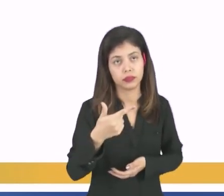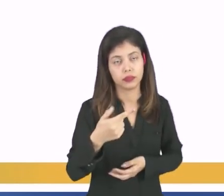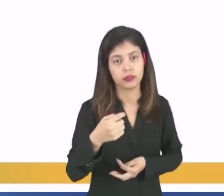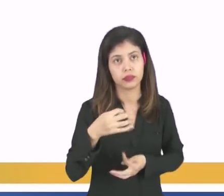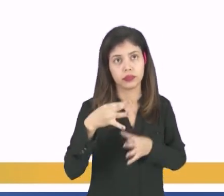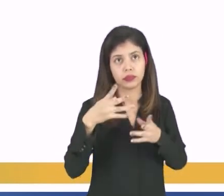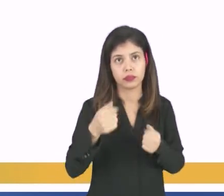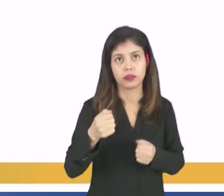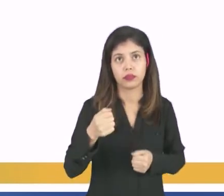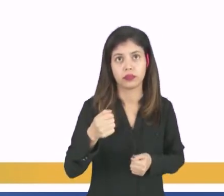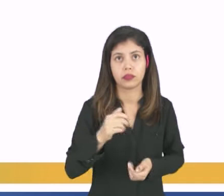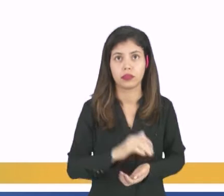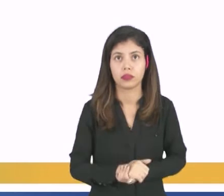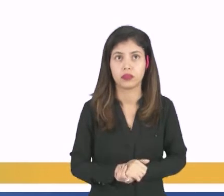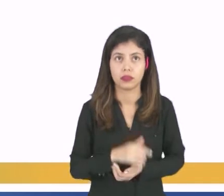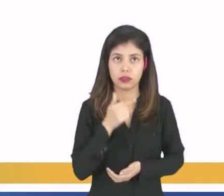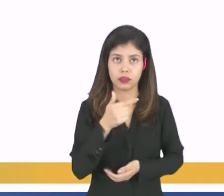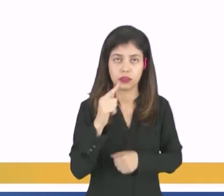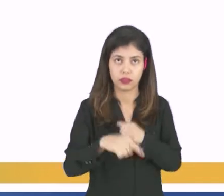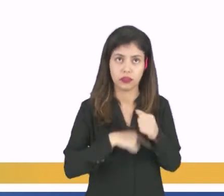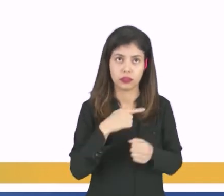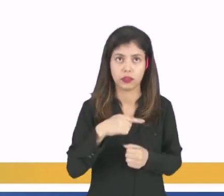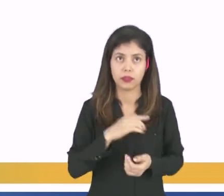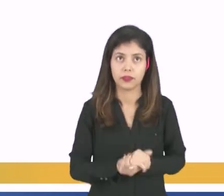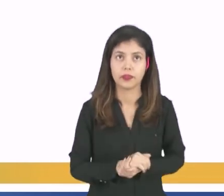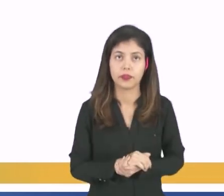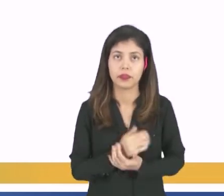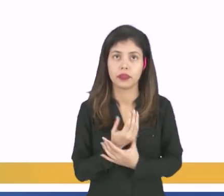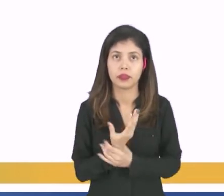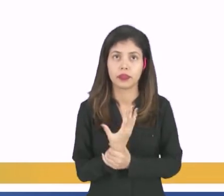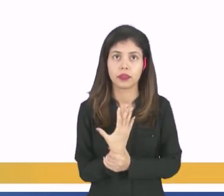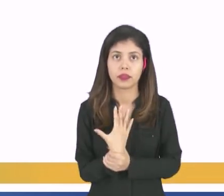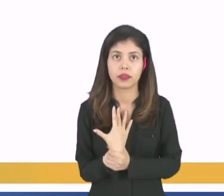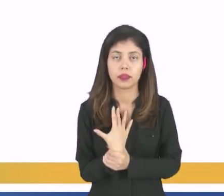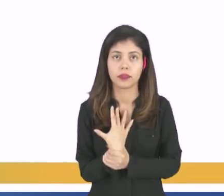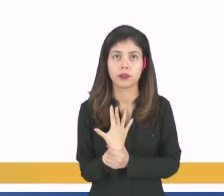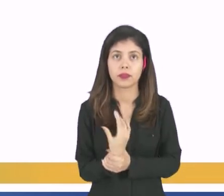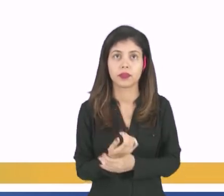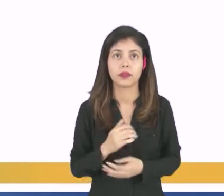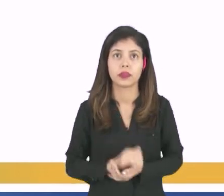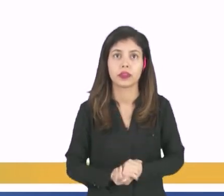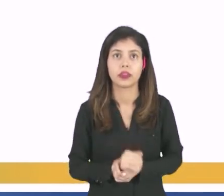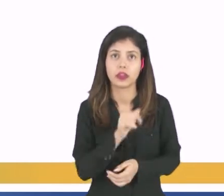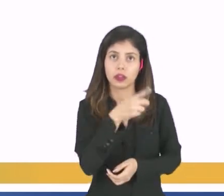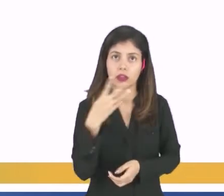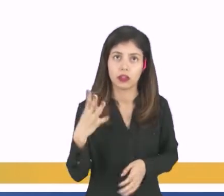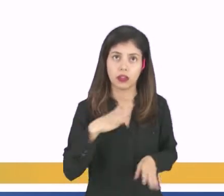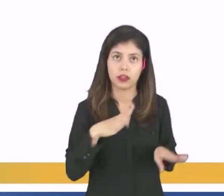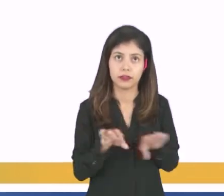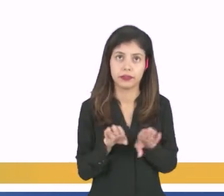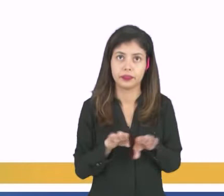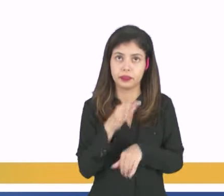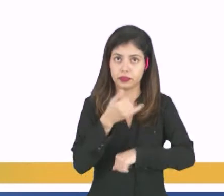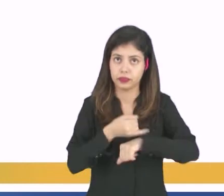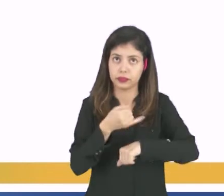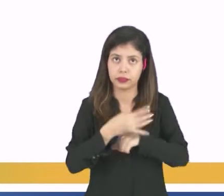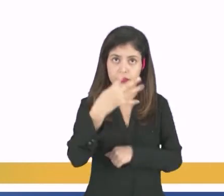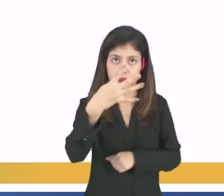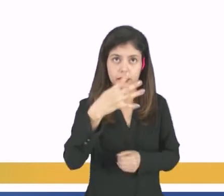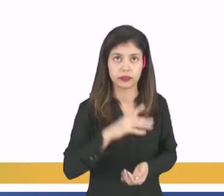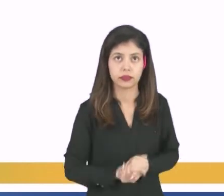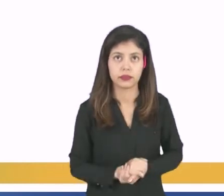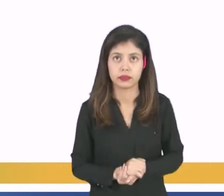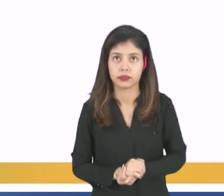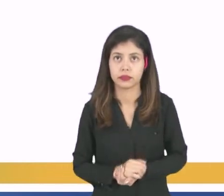No total, nós teremos 22 átomos. Aqui, ó, contando a quantidade de átomos do ferro tem